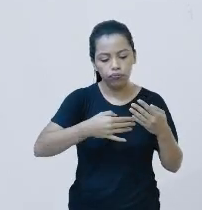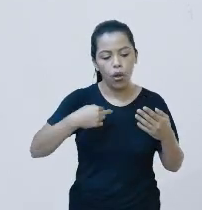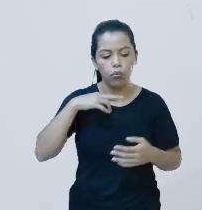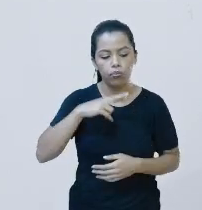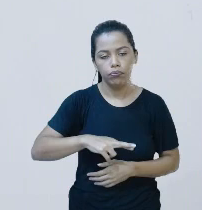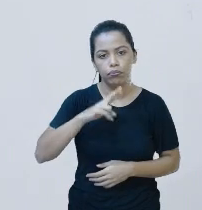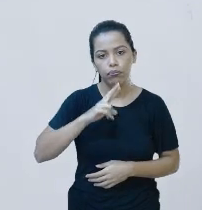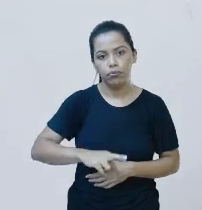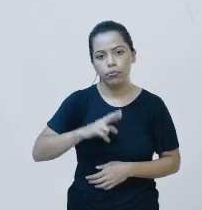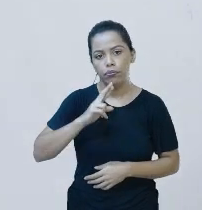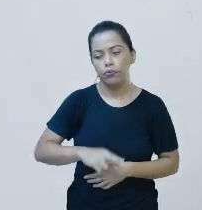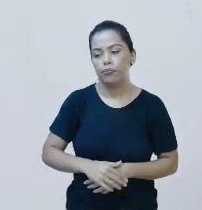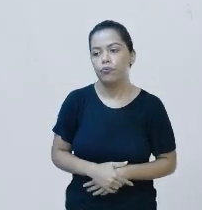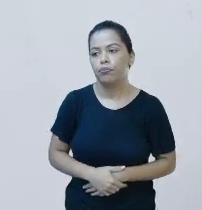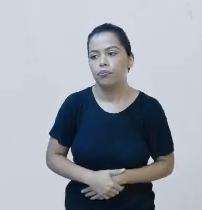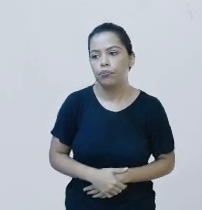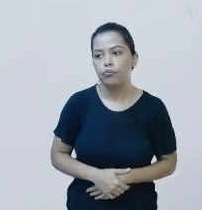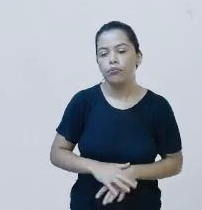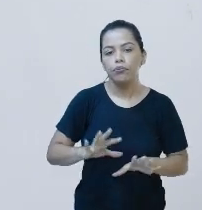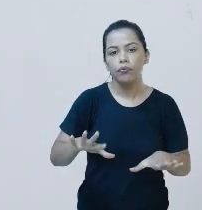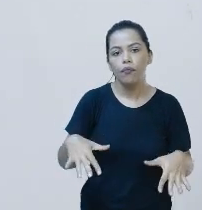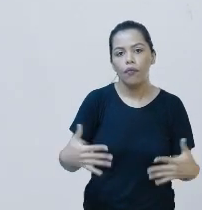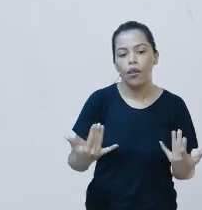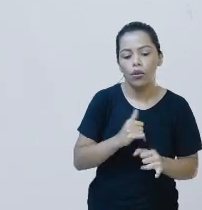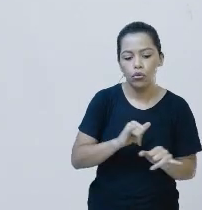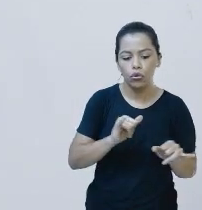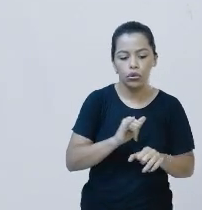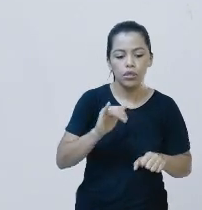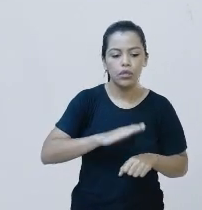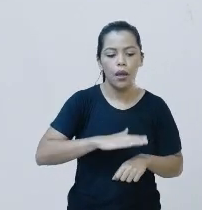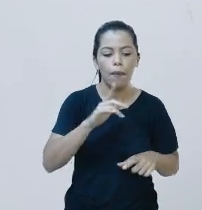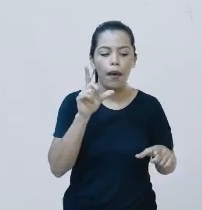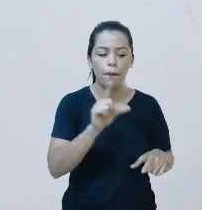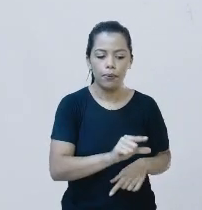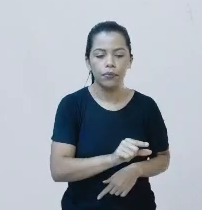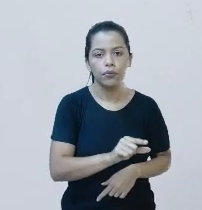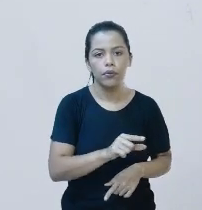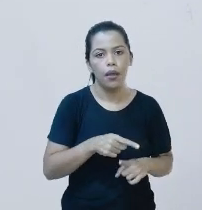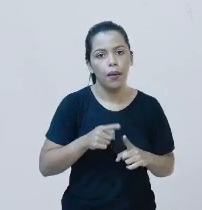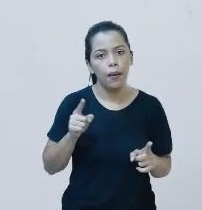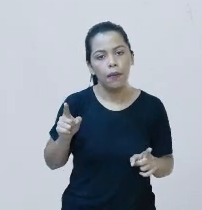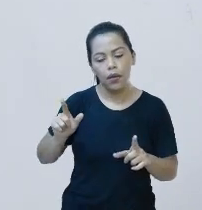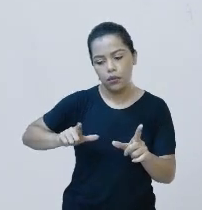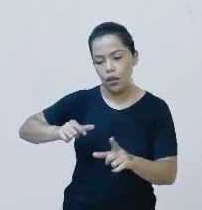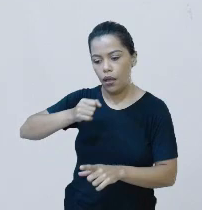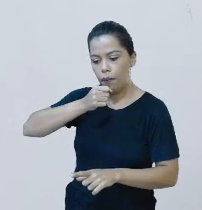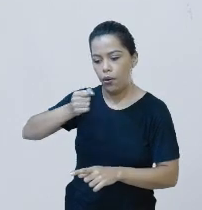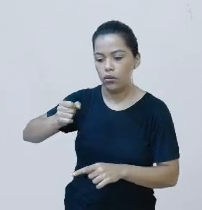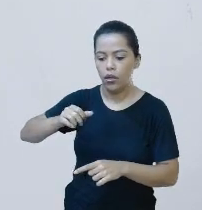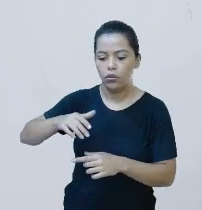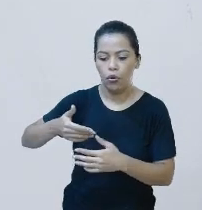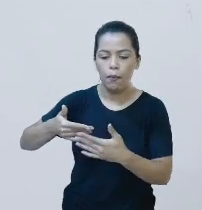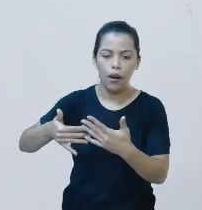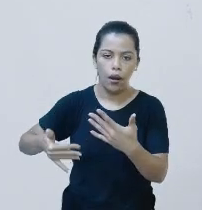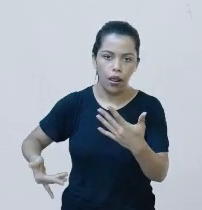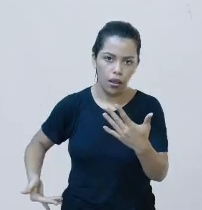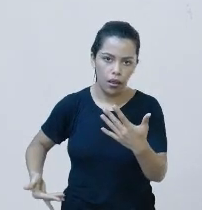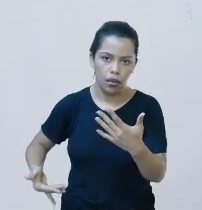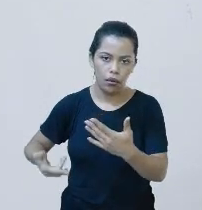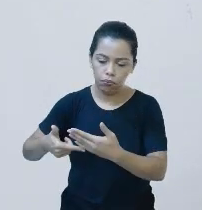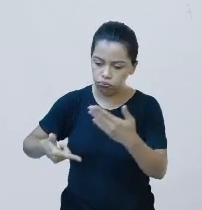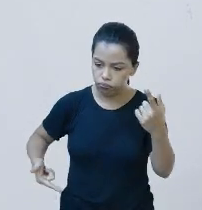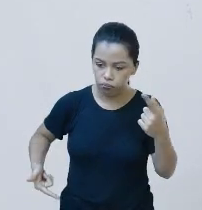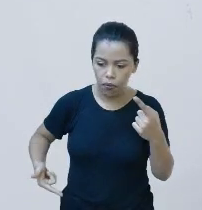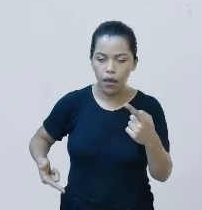certo? A notícia é mais curta, já a reportagem ela é mais longa e